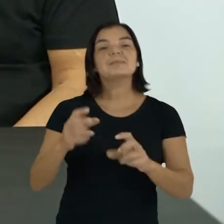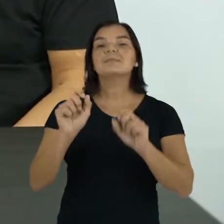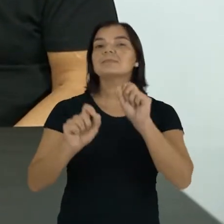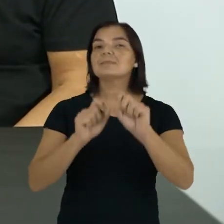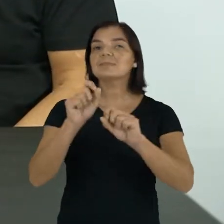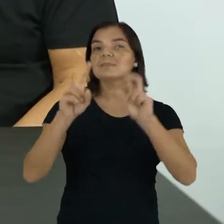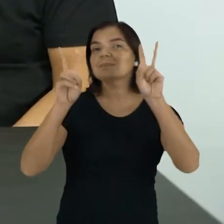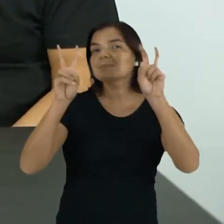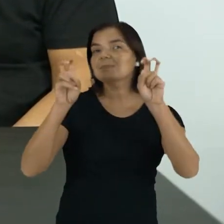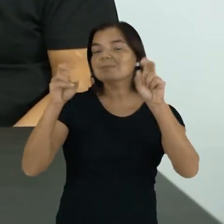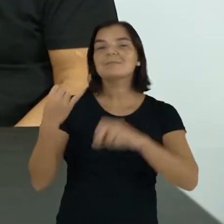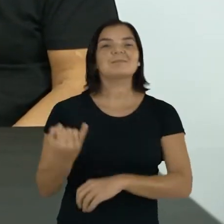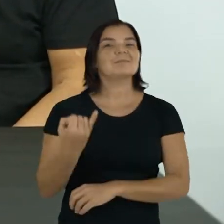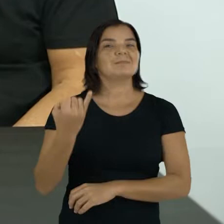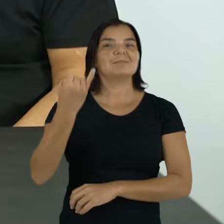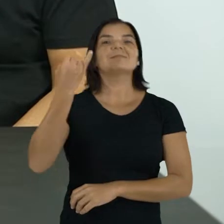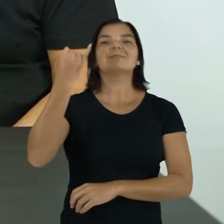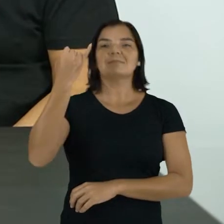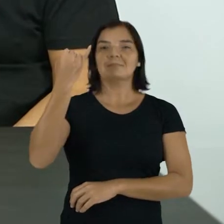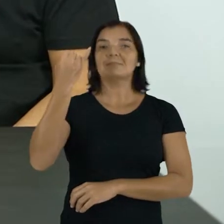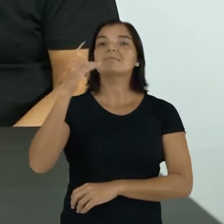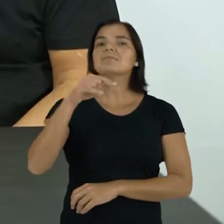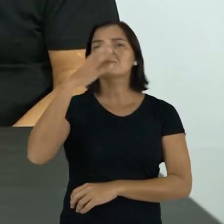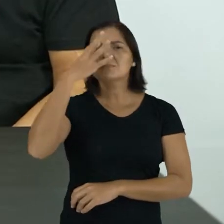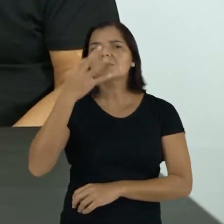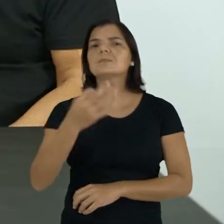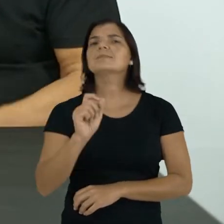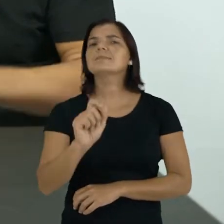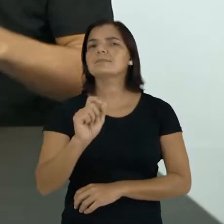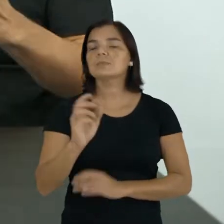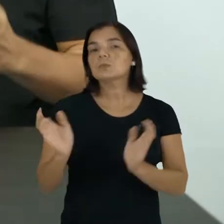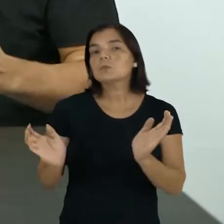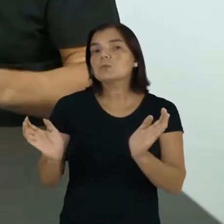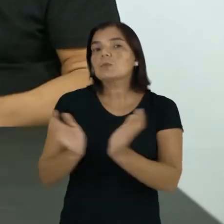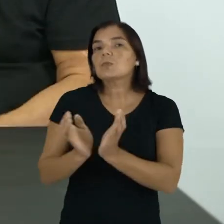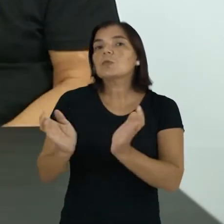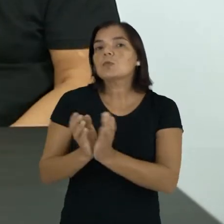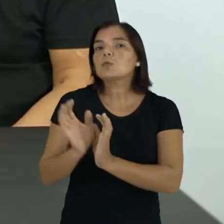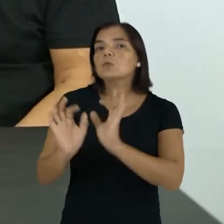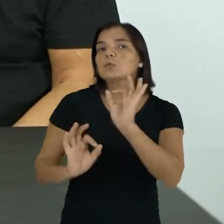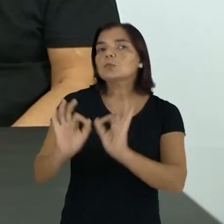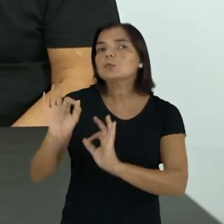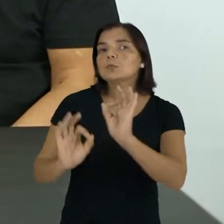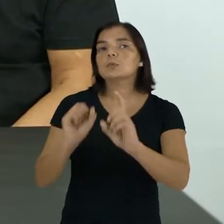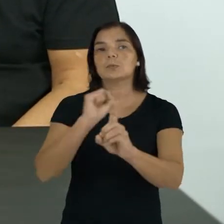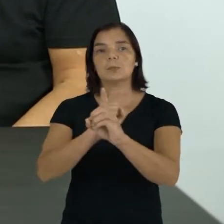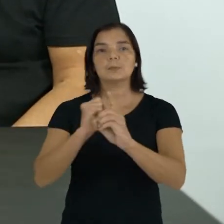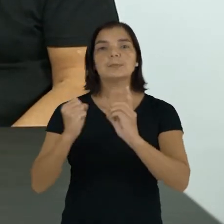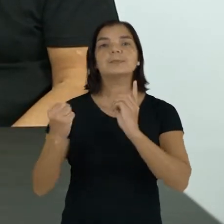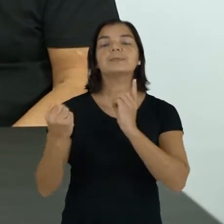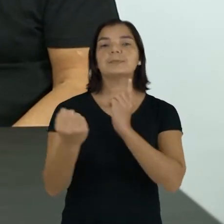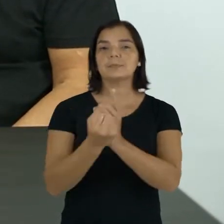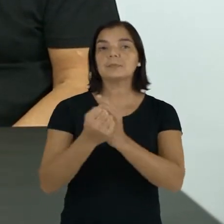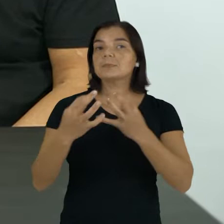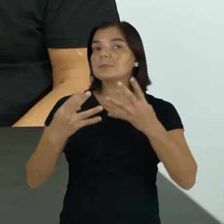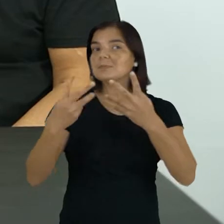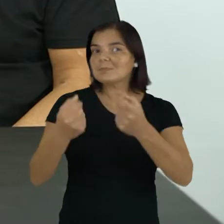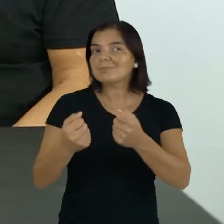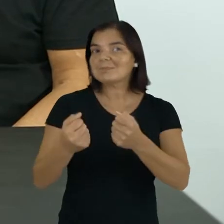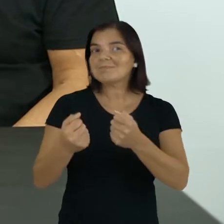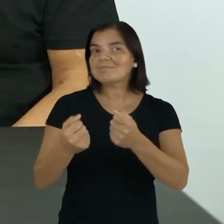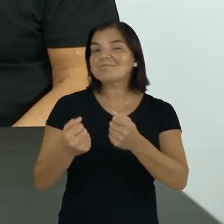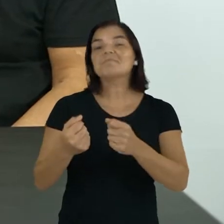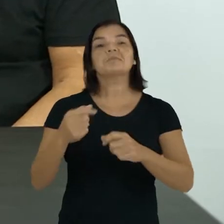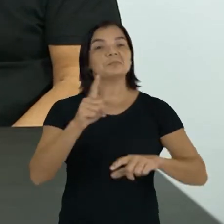sobre um tema muito importante, né? Que é justamente a questão dos grupos, a formação dos grupos sociais, sobretudo no nosso